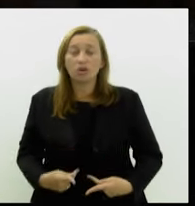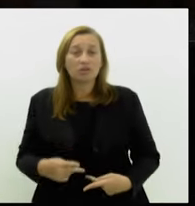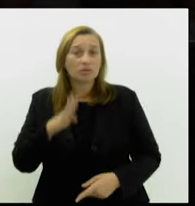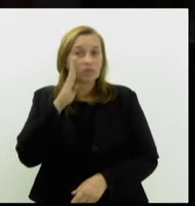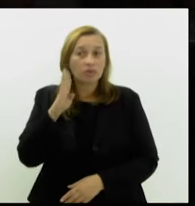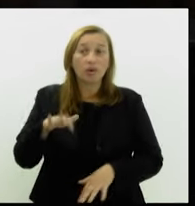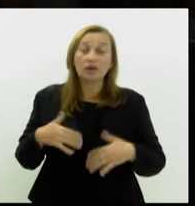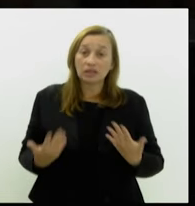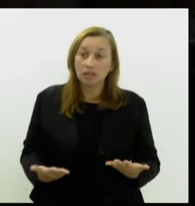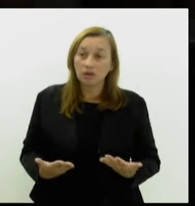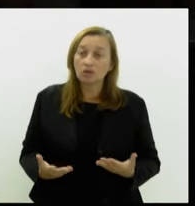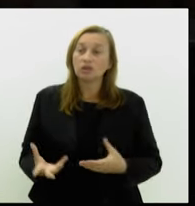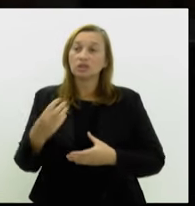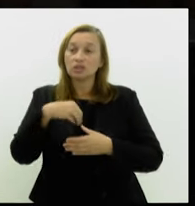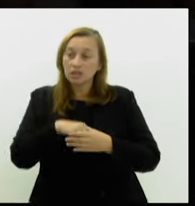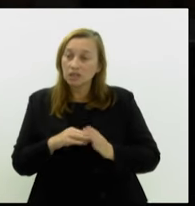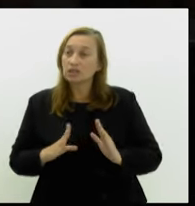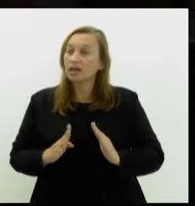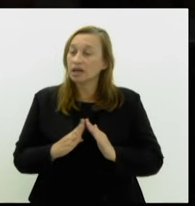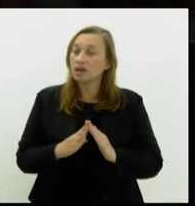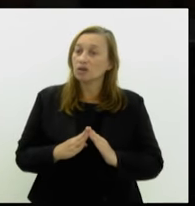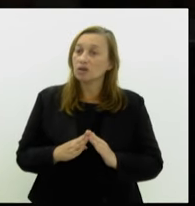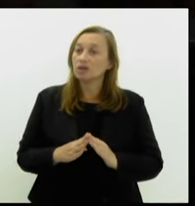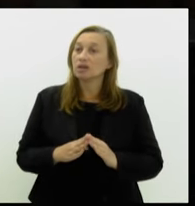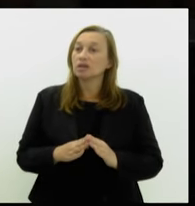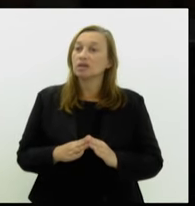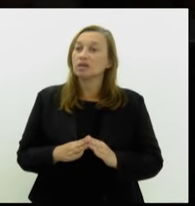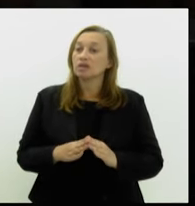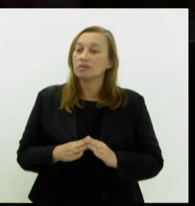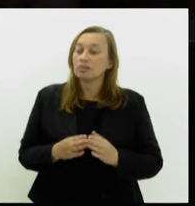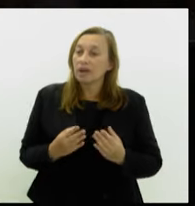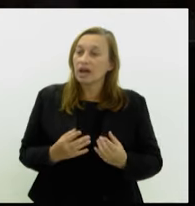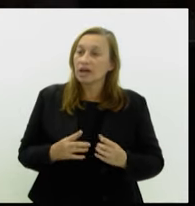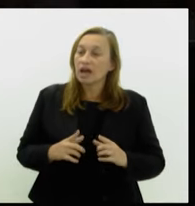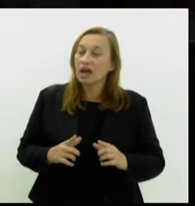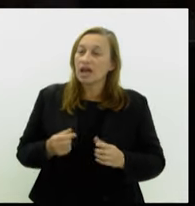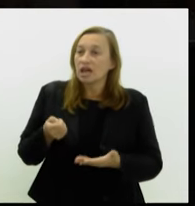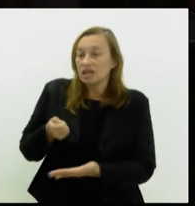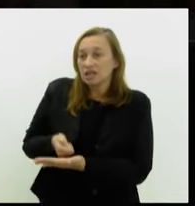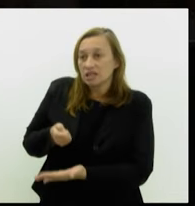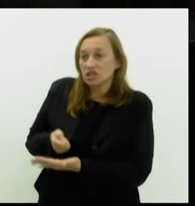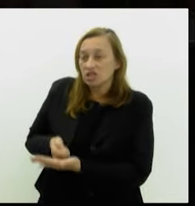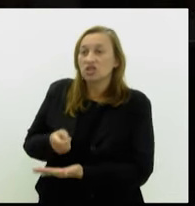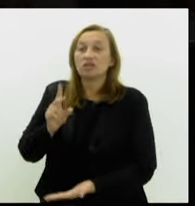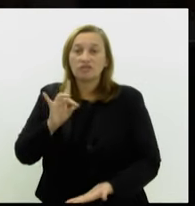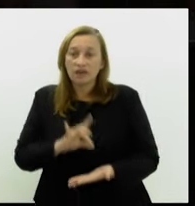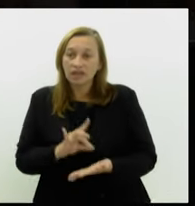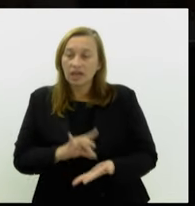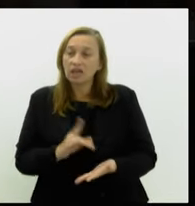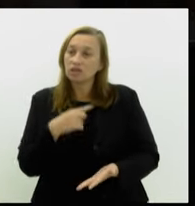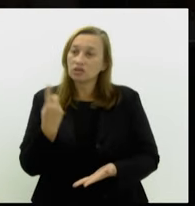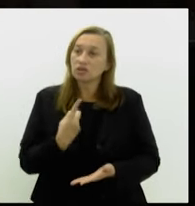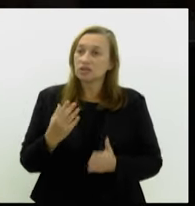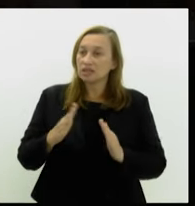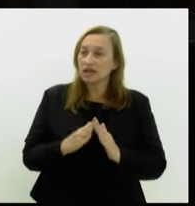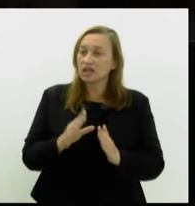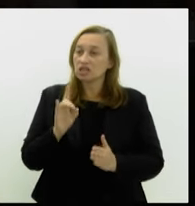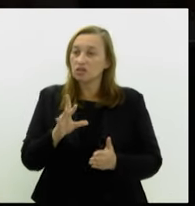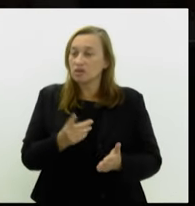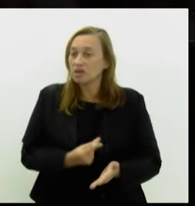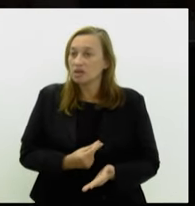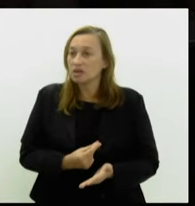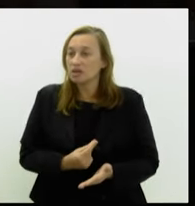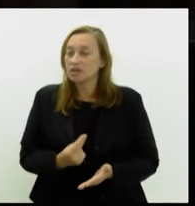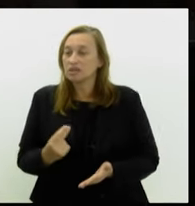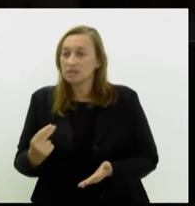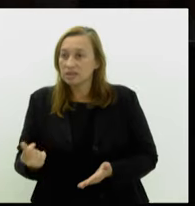essencial. Então, estamos dentro dessas casas para incomodar mesmo, mas estamos nessa casa e daqui só nos tiram a